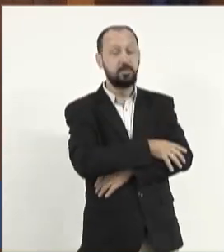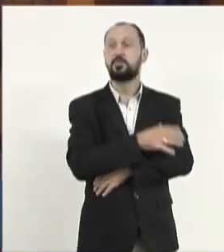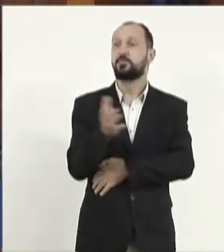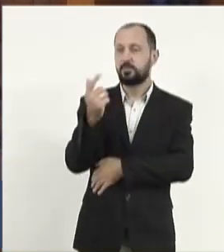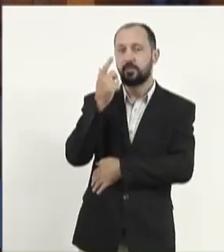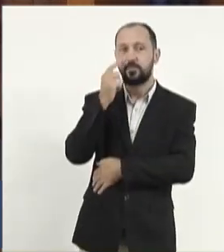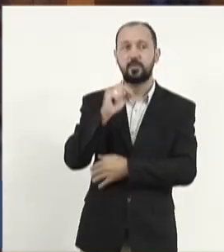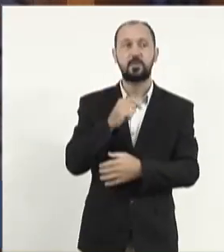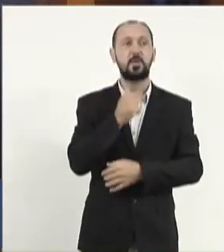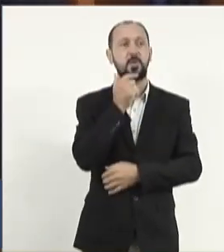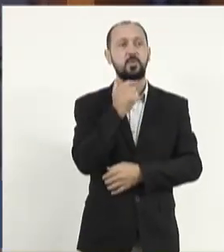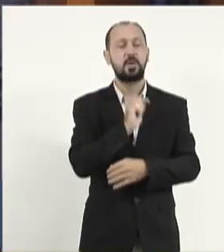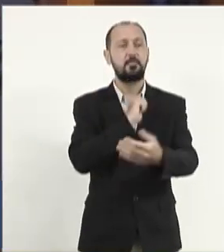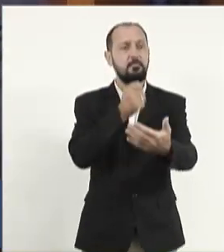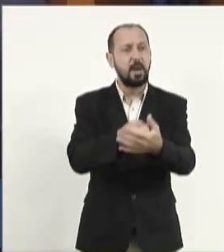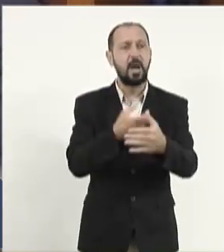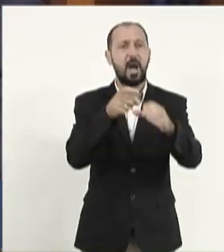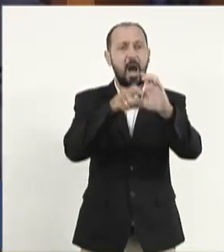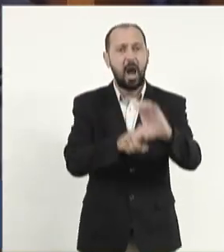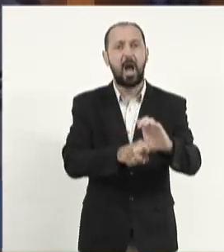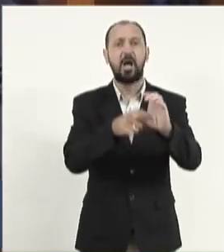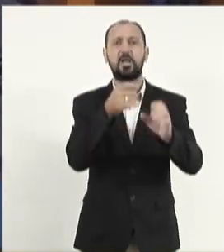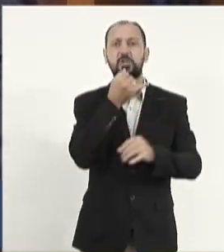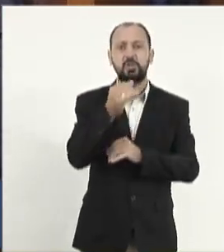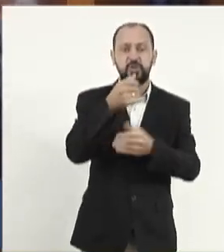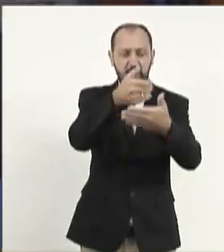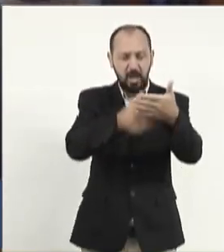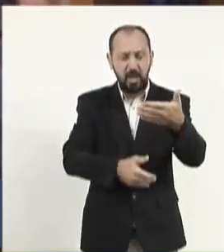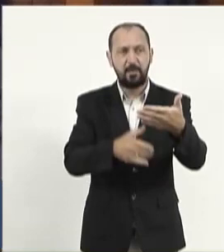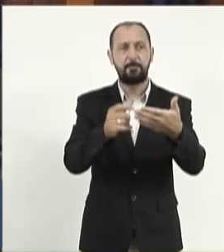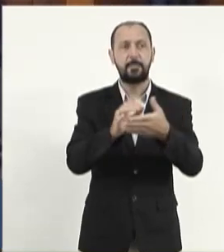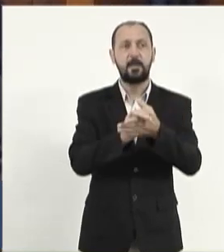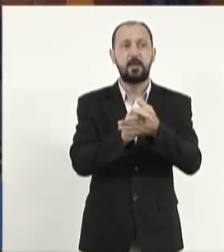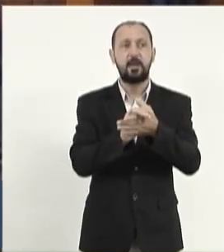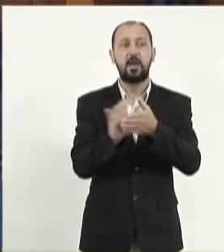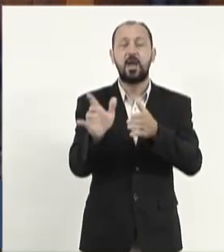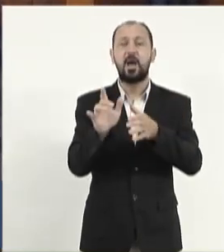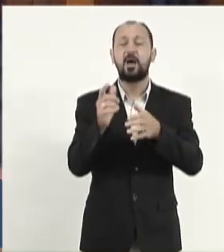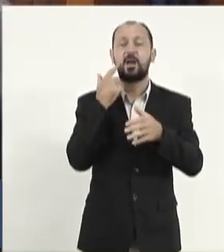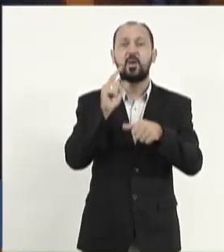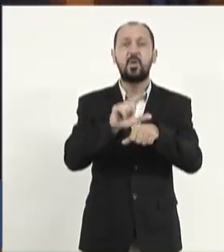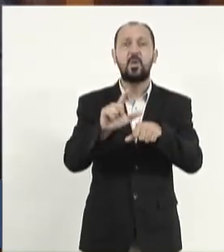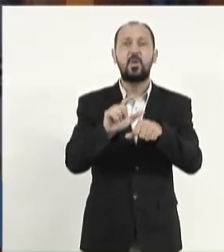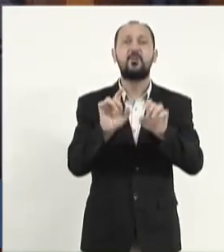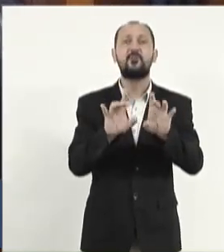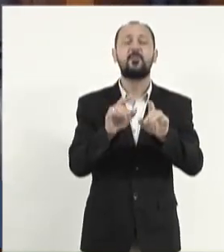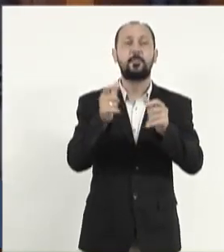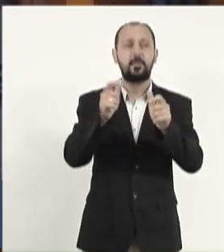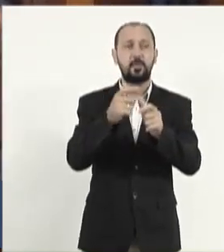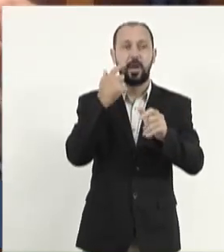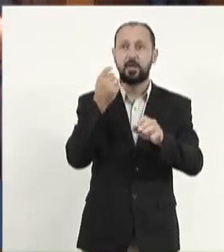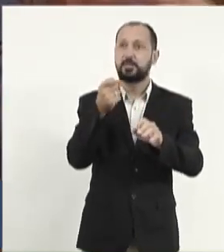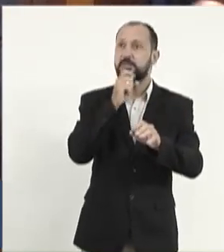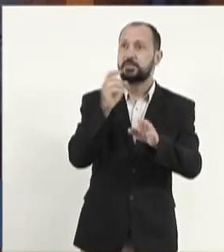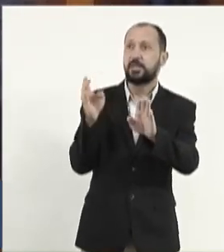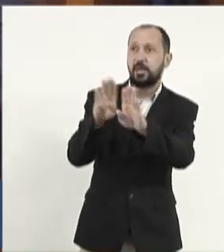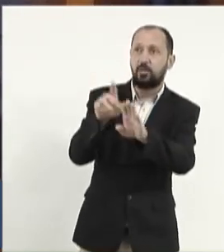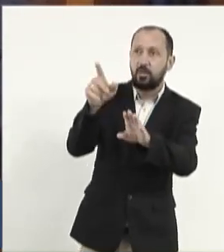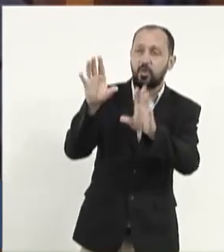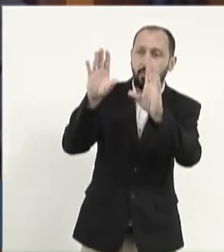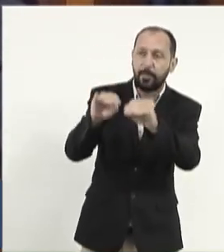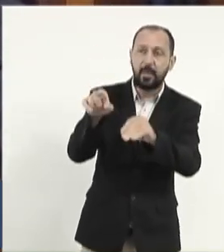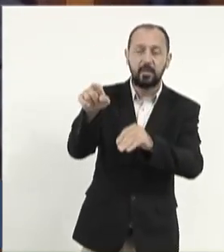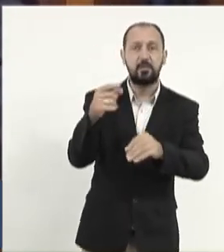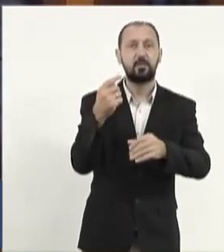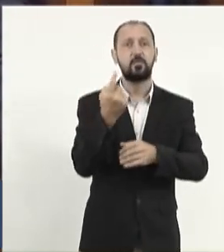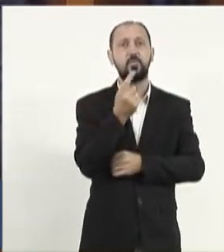Então, olha, eu não aguento mais pagar a conta de energia aqui e tal. Era um pequeno comércio. Ele falou assim: eu desliguei a geladeira aqui da minha